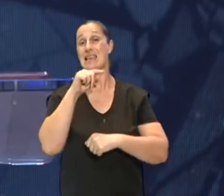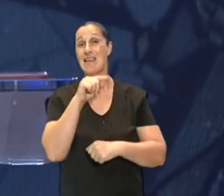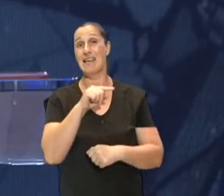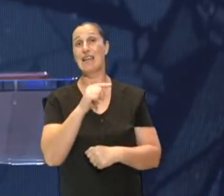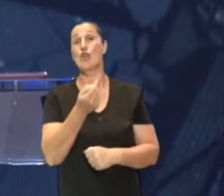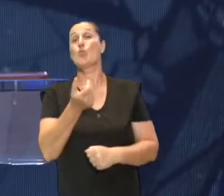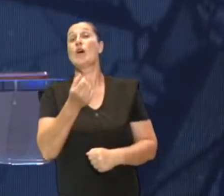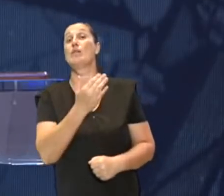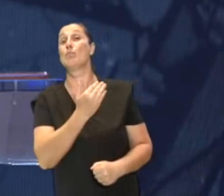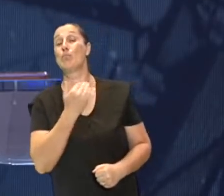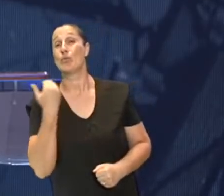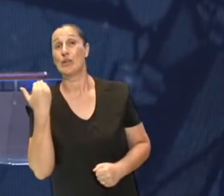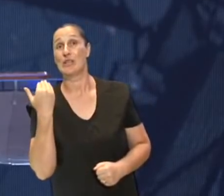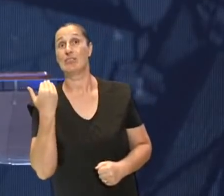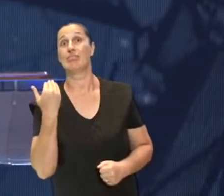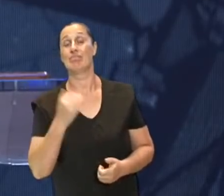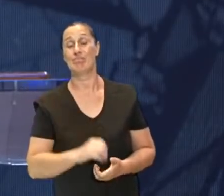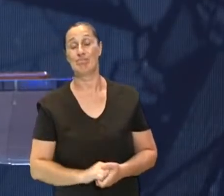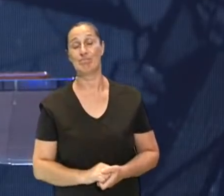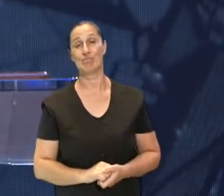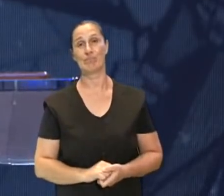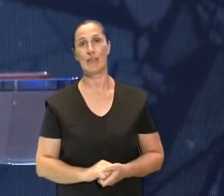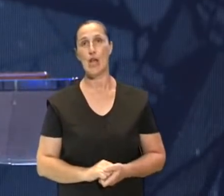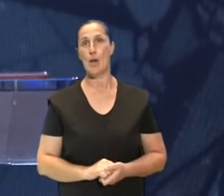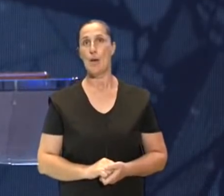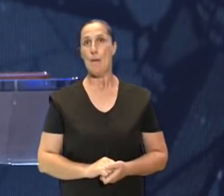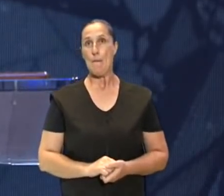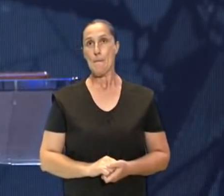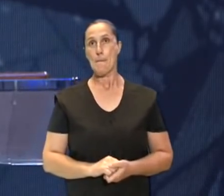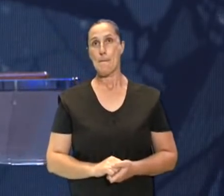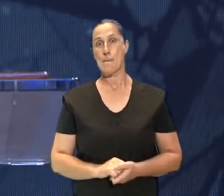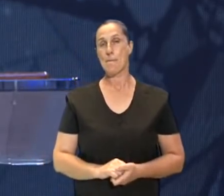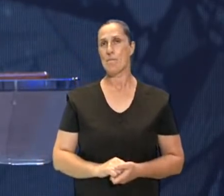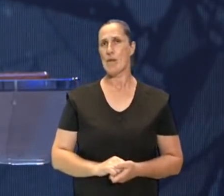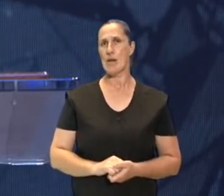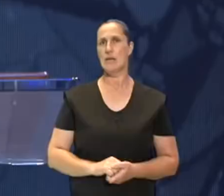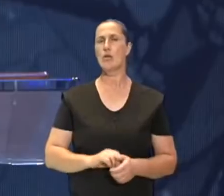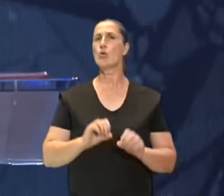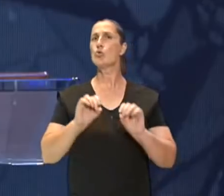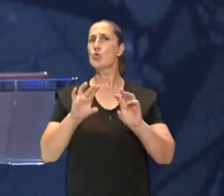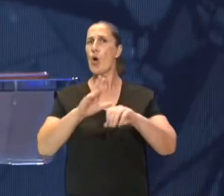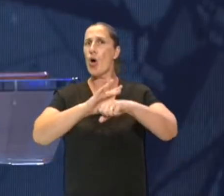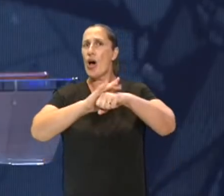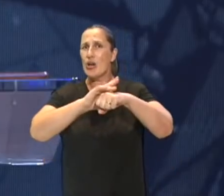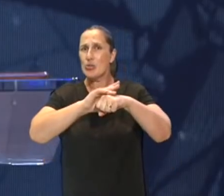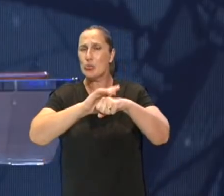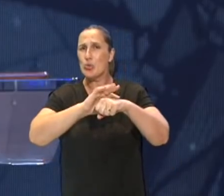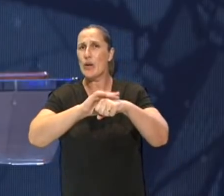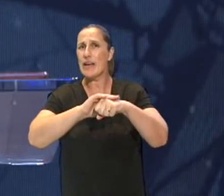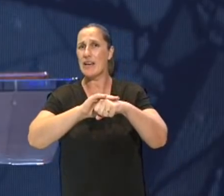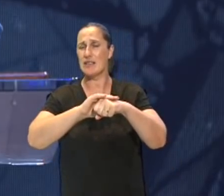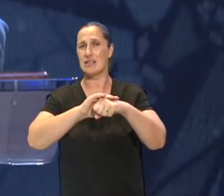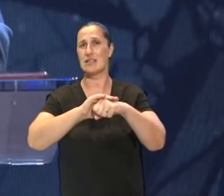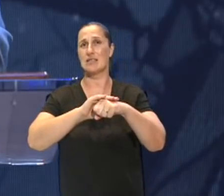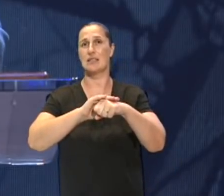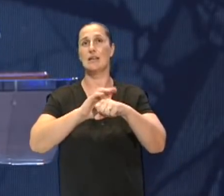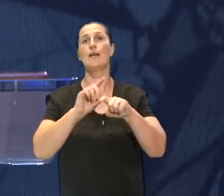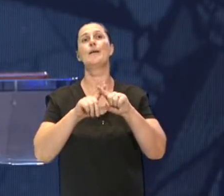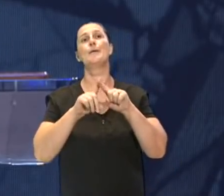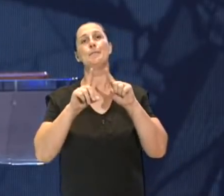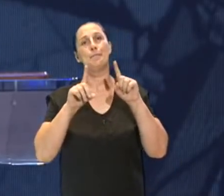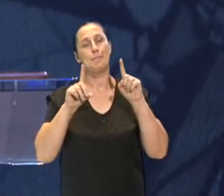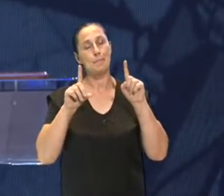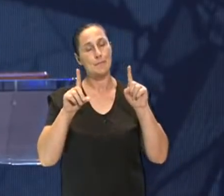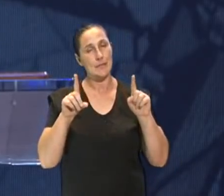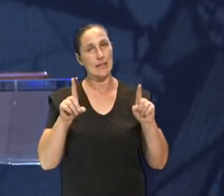morte sobre si. E o pior é que não apenas a doença estava presente,